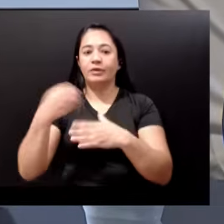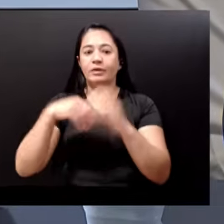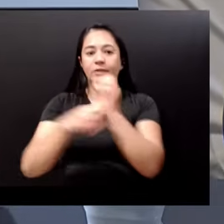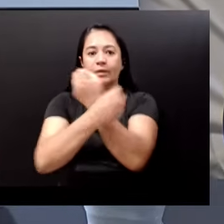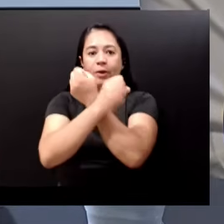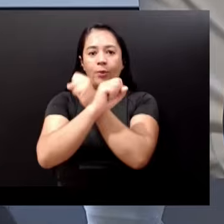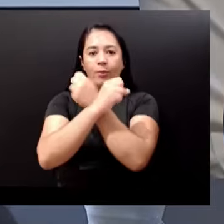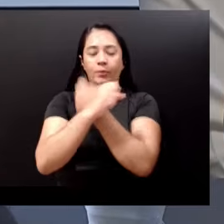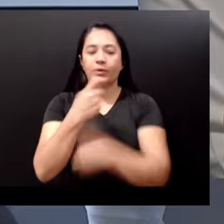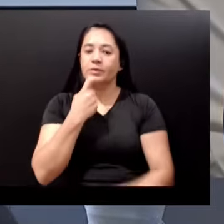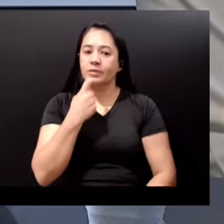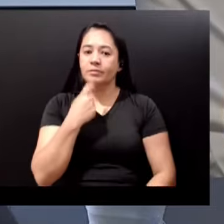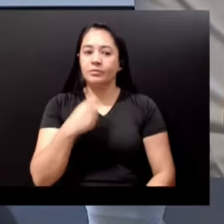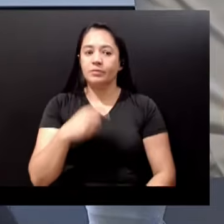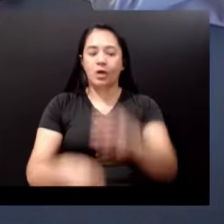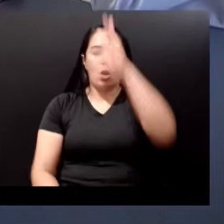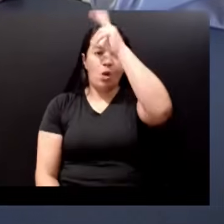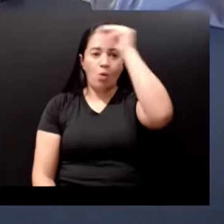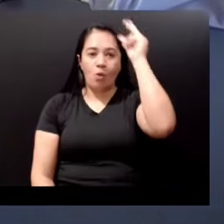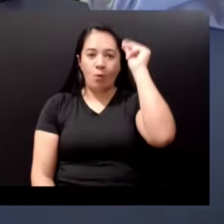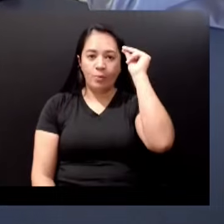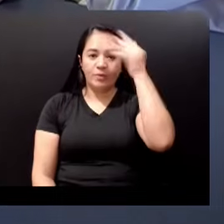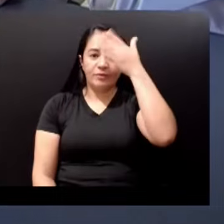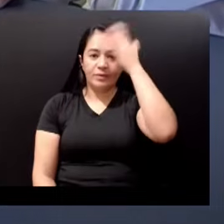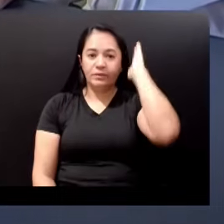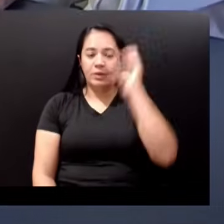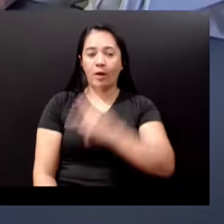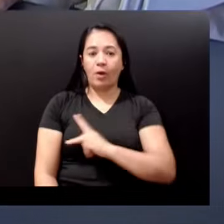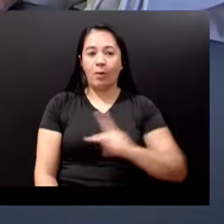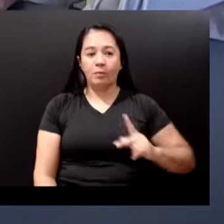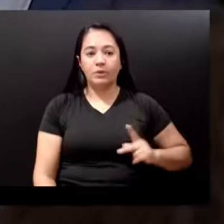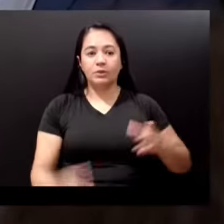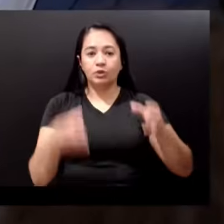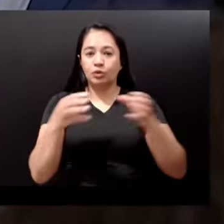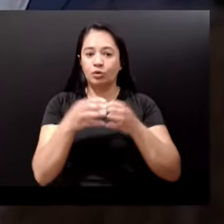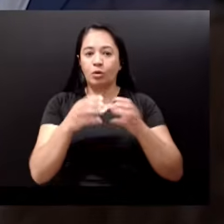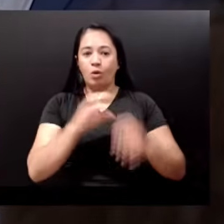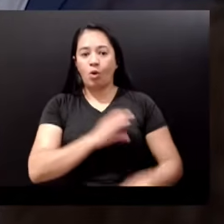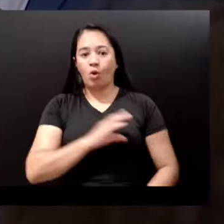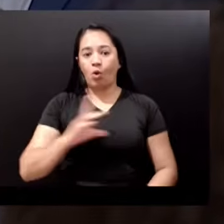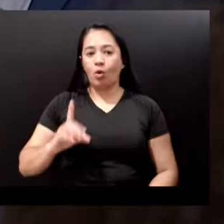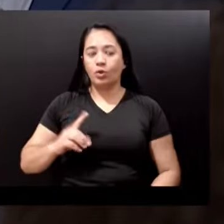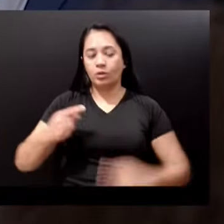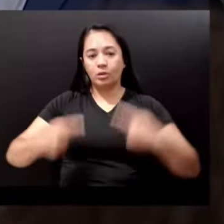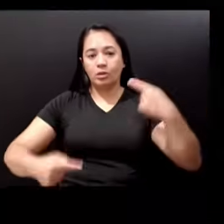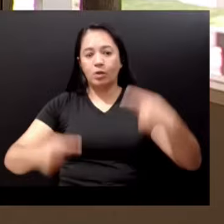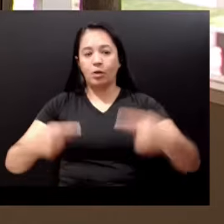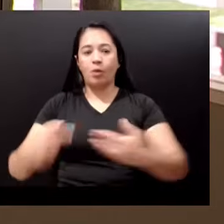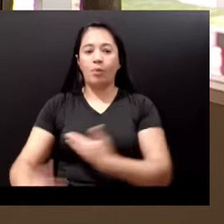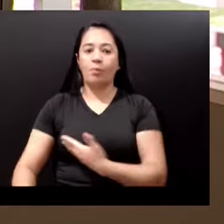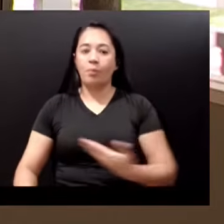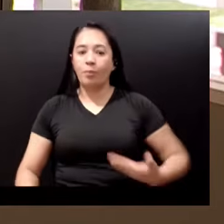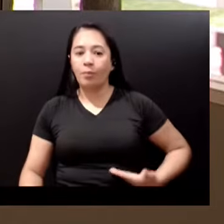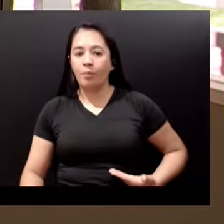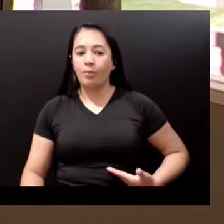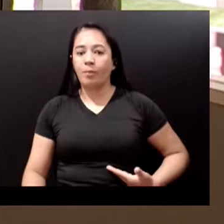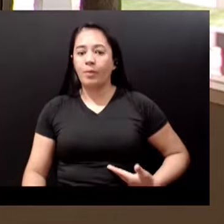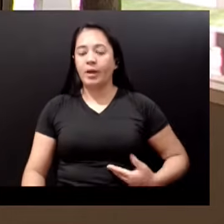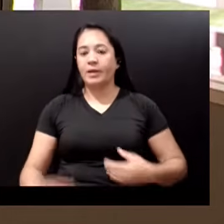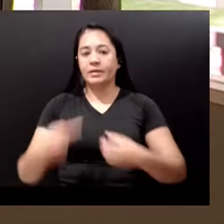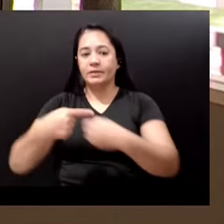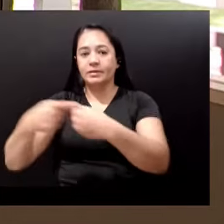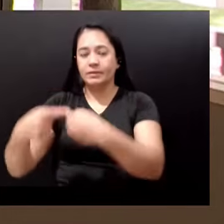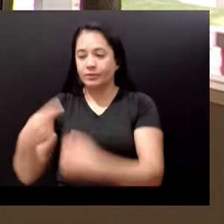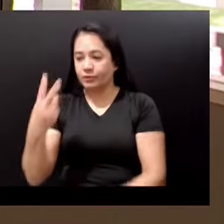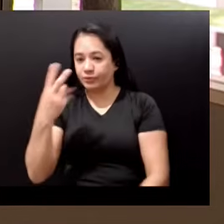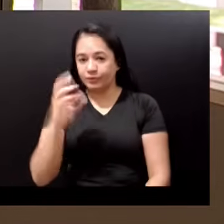Campinas, Dário Saad, é o presidente do conselho, que coordena políticas públicas para 20 municípios da região. A reunião dessa vez